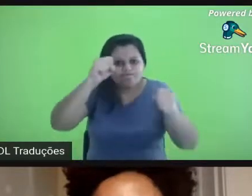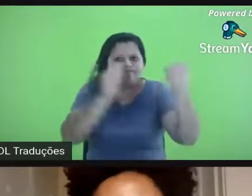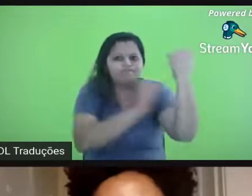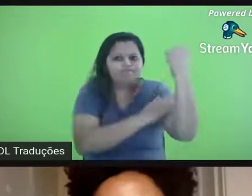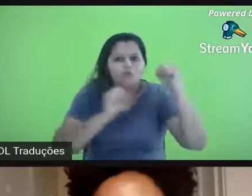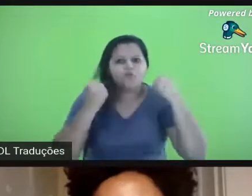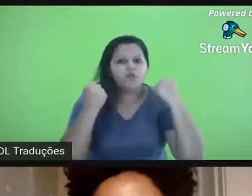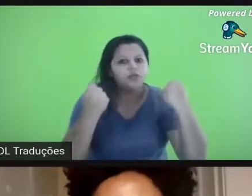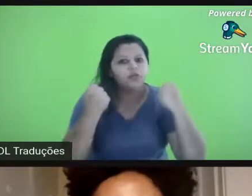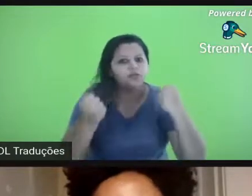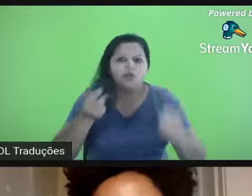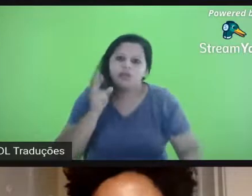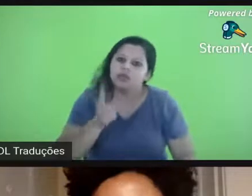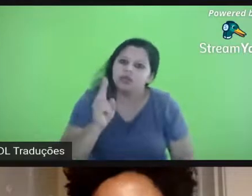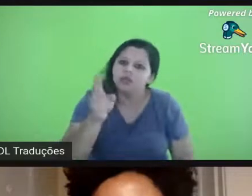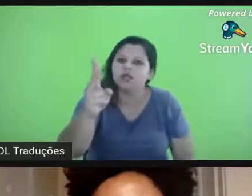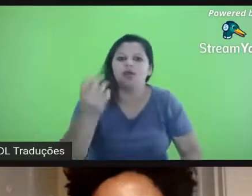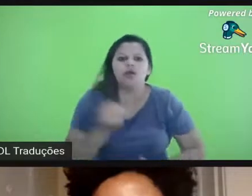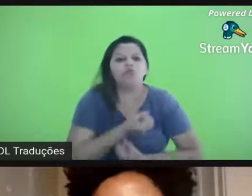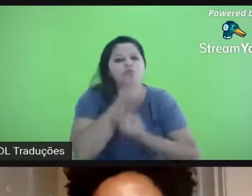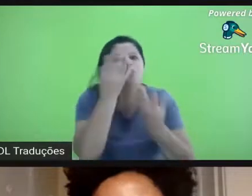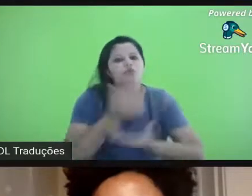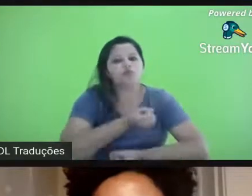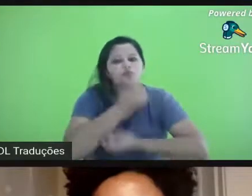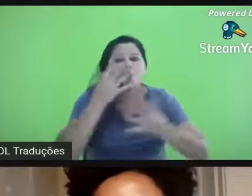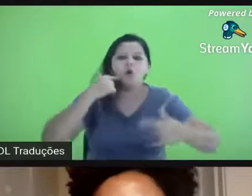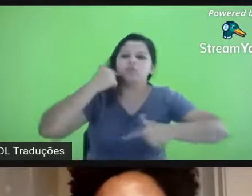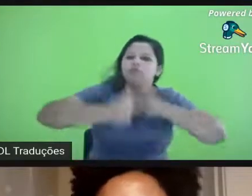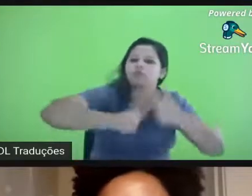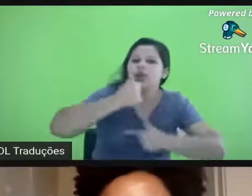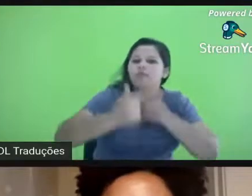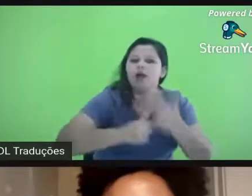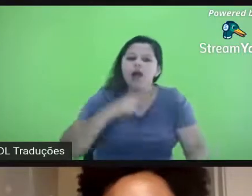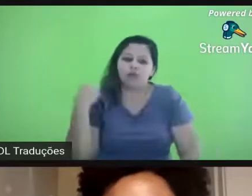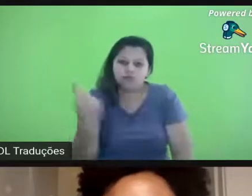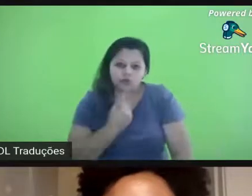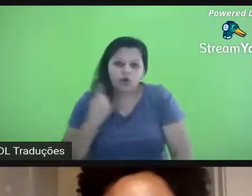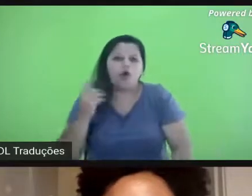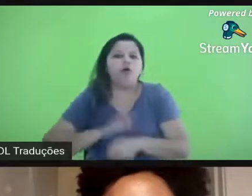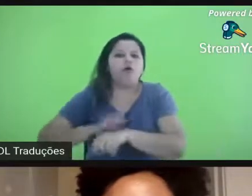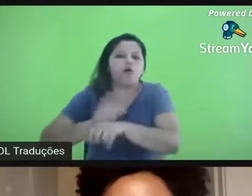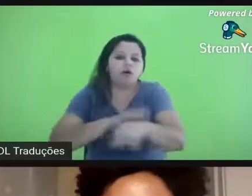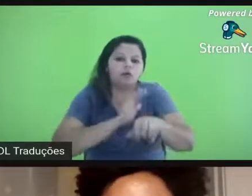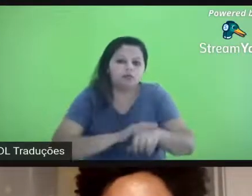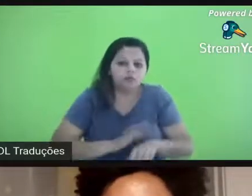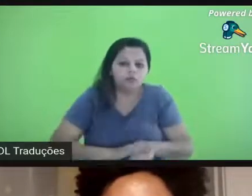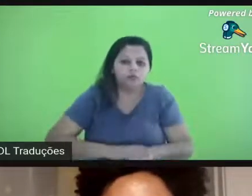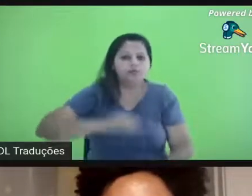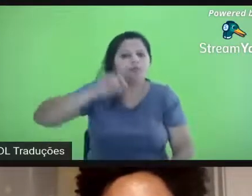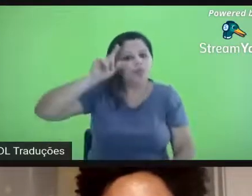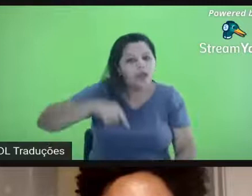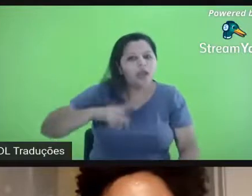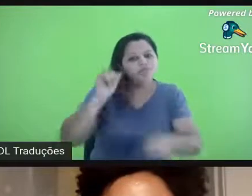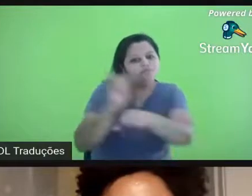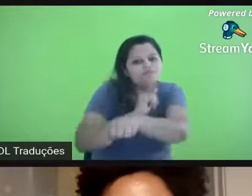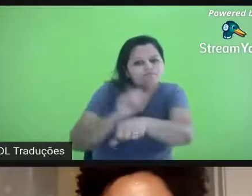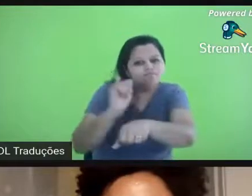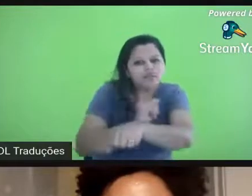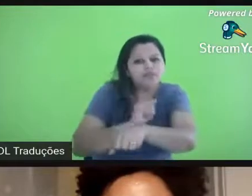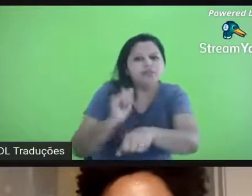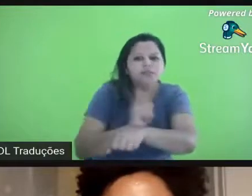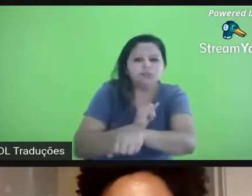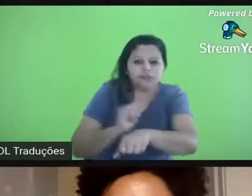nossas produções, seguir com os trabalhos que a gente vem realizar, né? Eu acho que essa é uma das formas, assim,